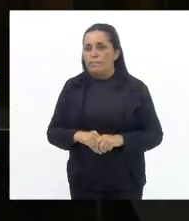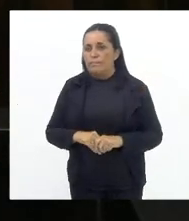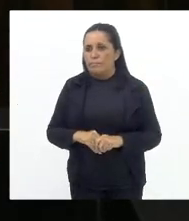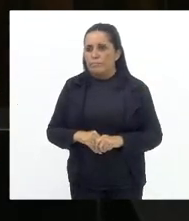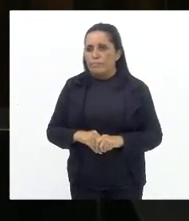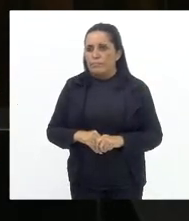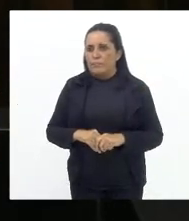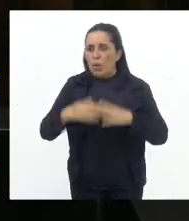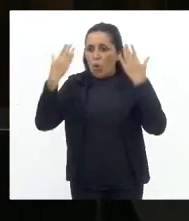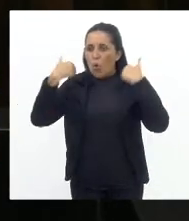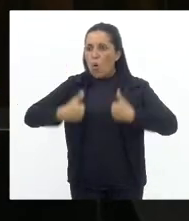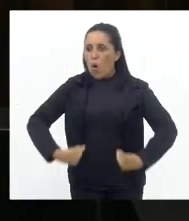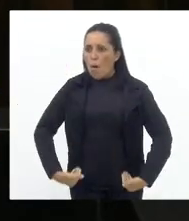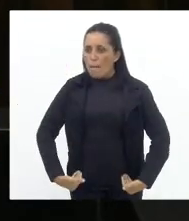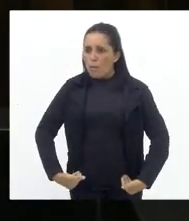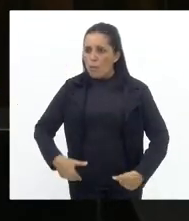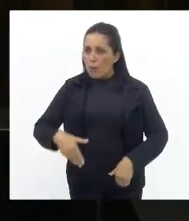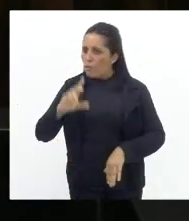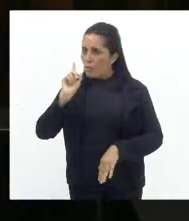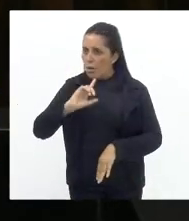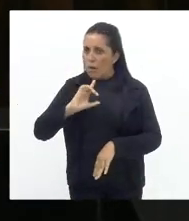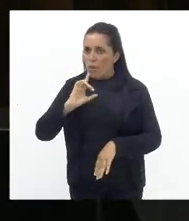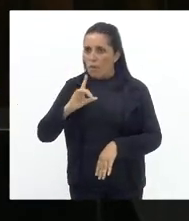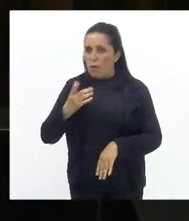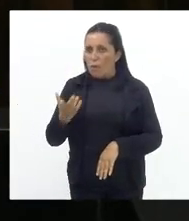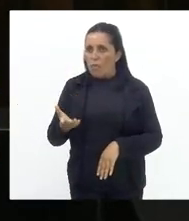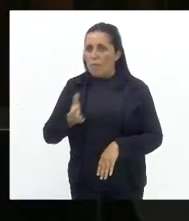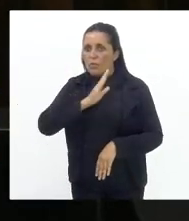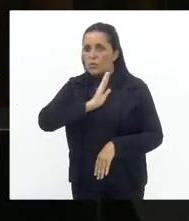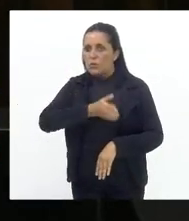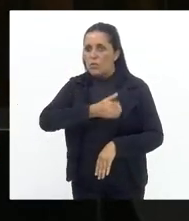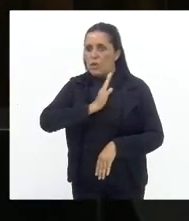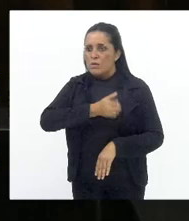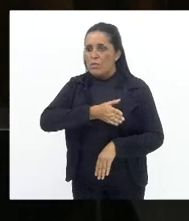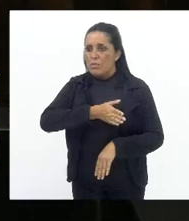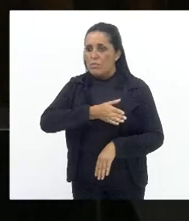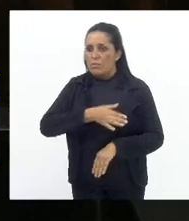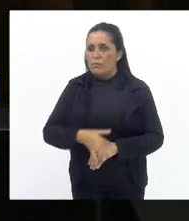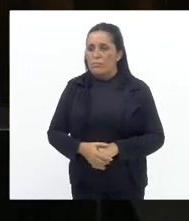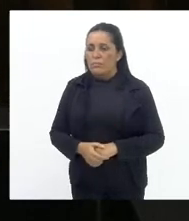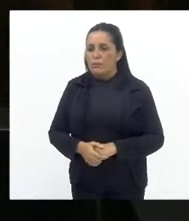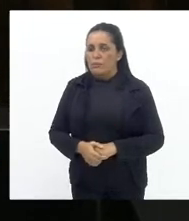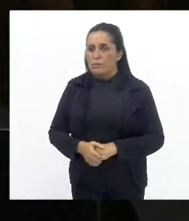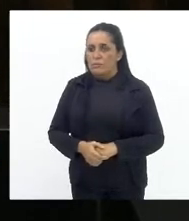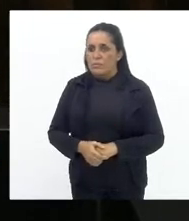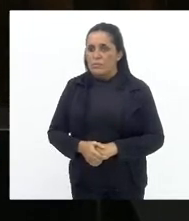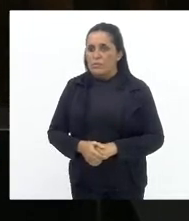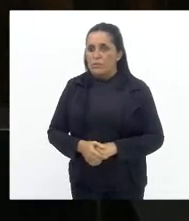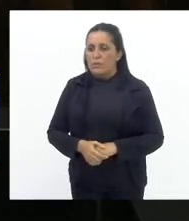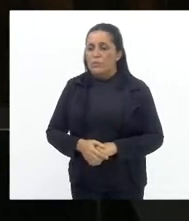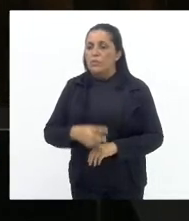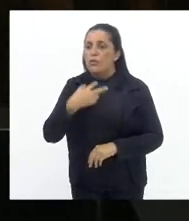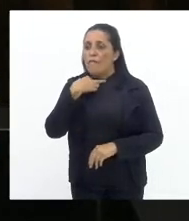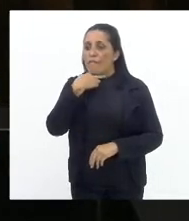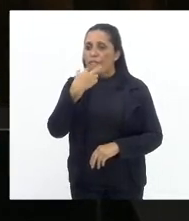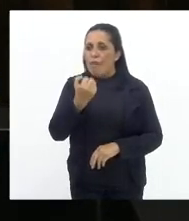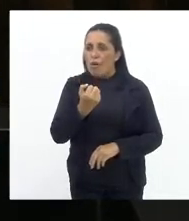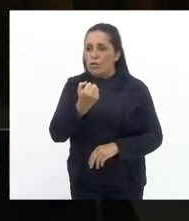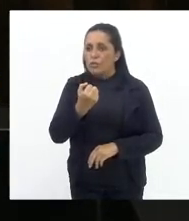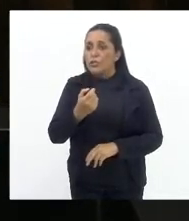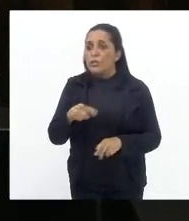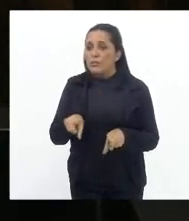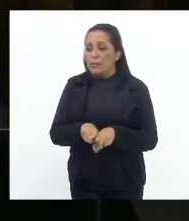e não de corpo e alma mas certamente com o coração bom e com a voz de